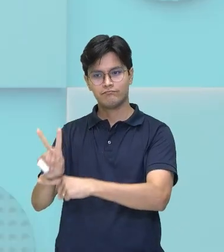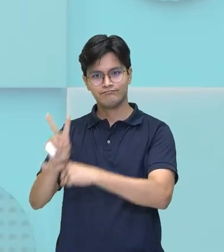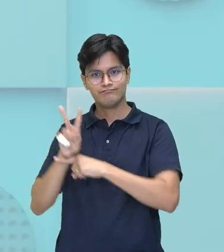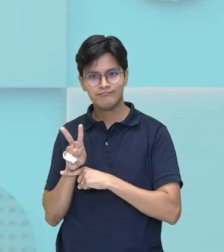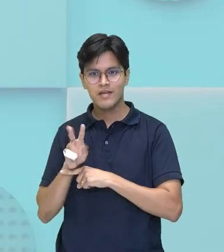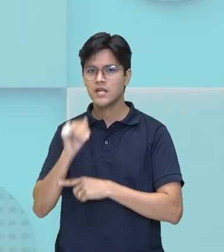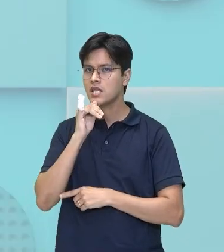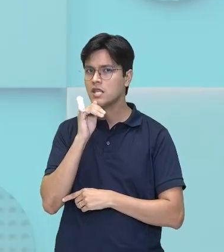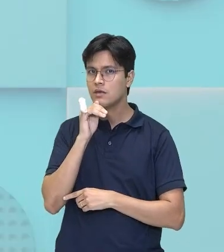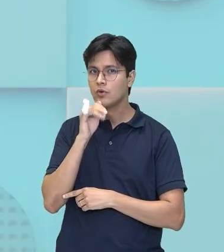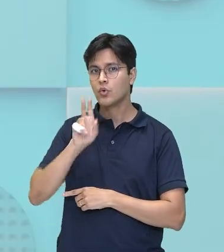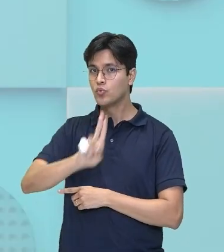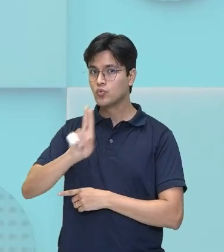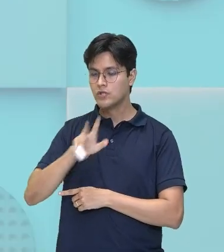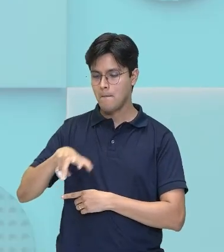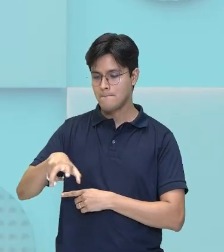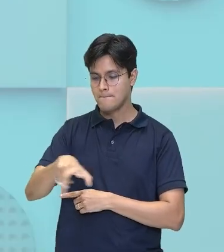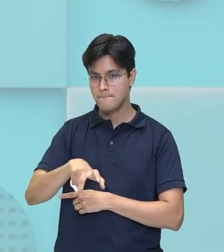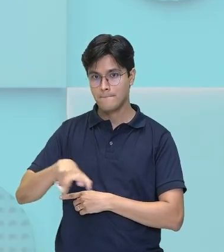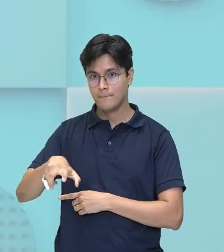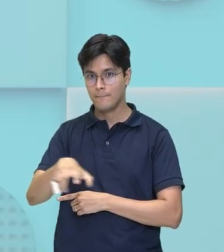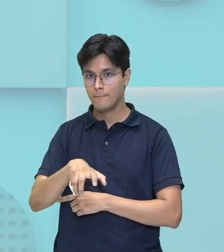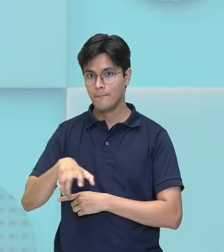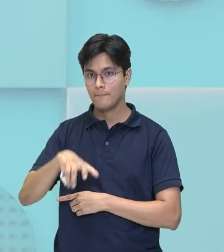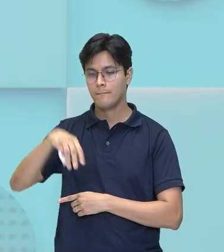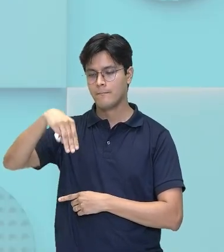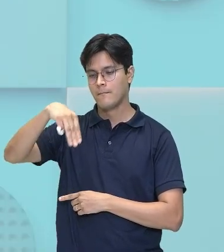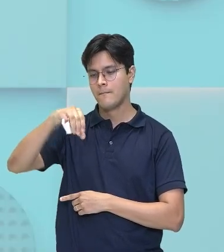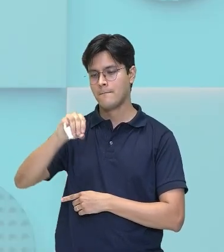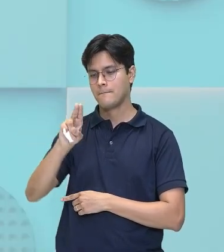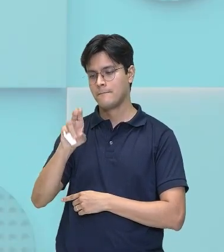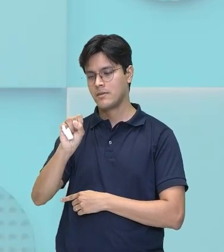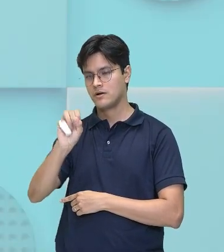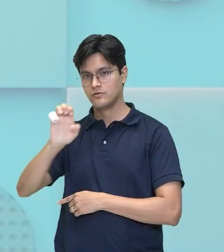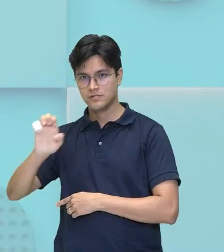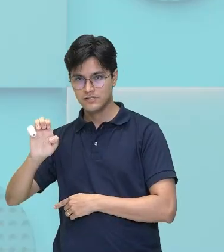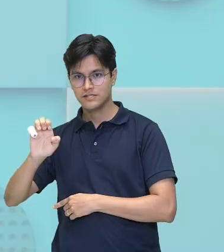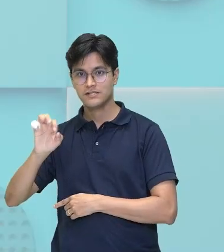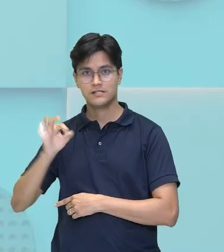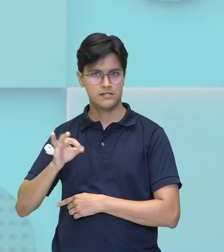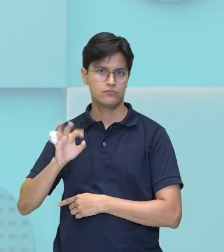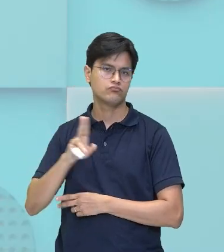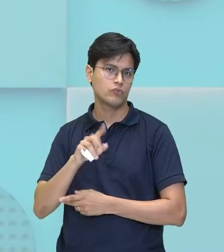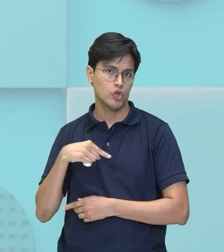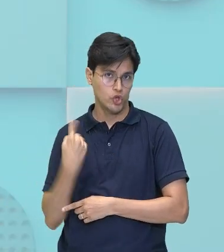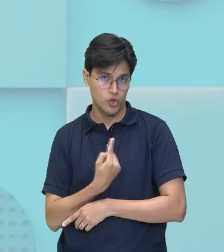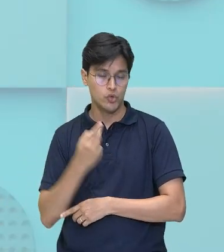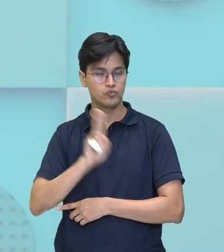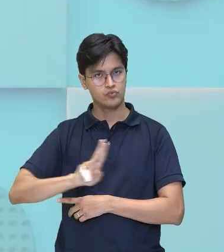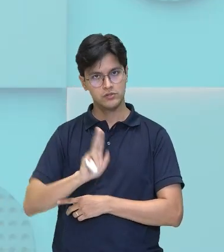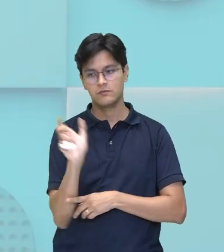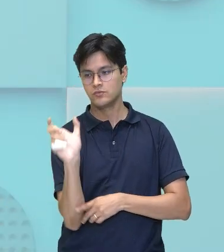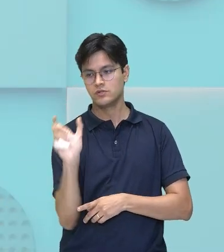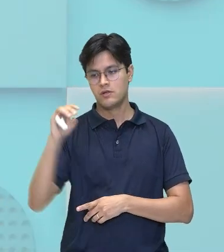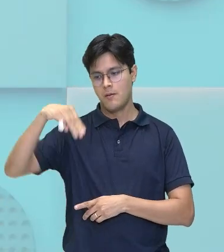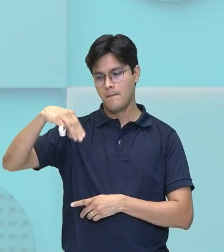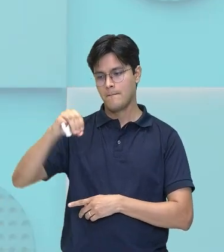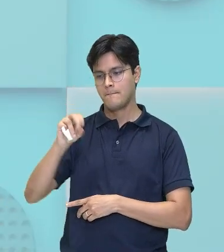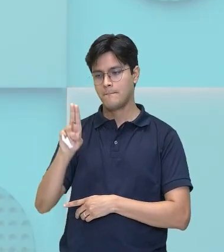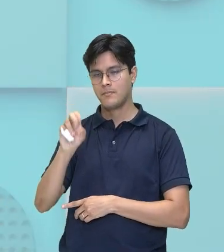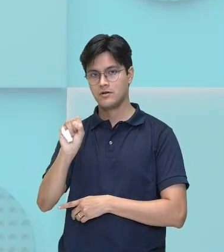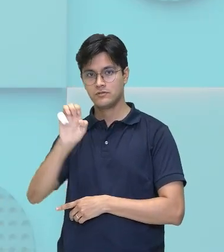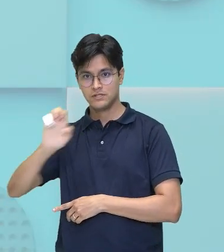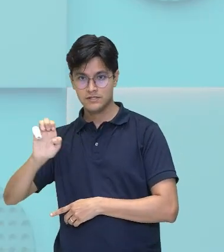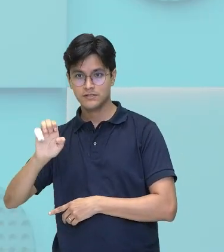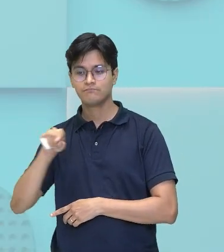ali o mouse, a gente chama de mouse, mas é da origem, escreve, é uma palavra de origem